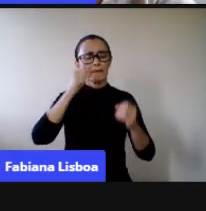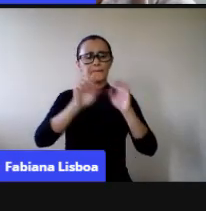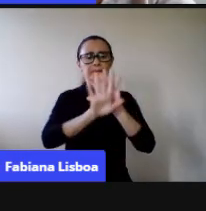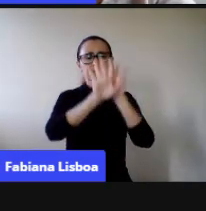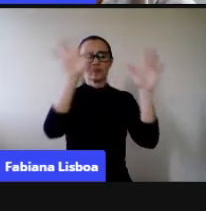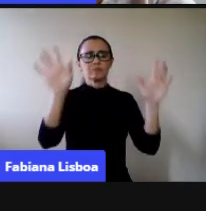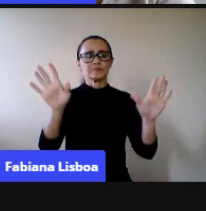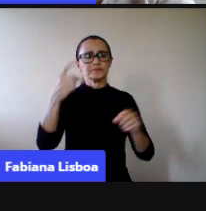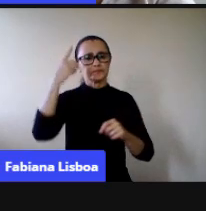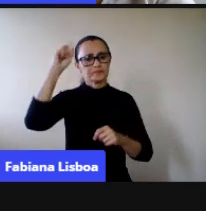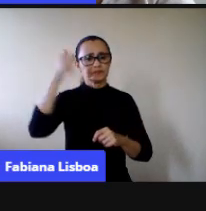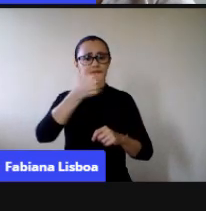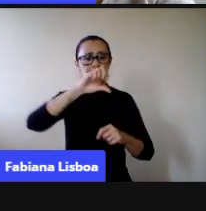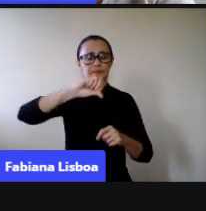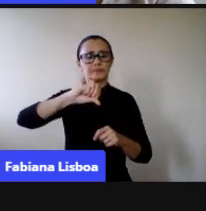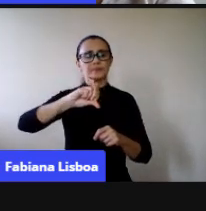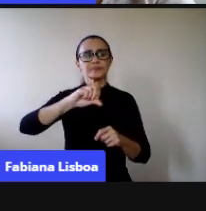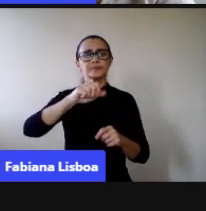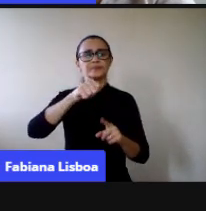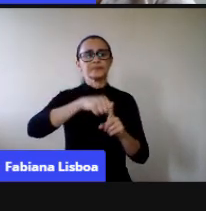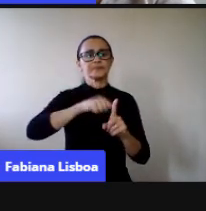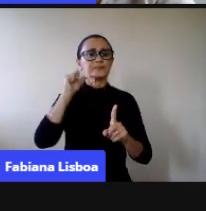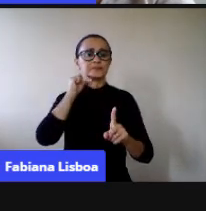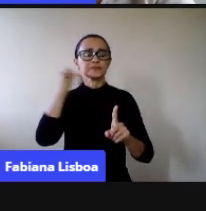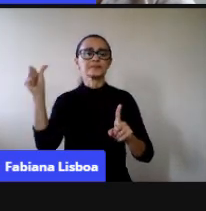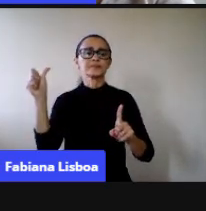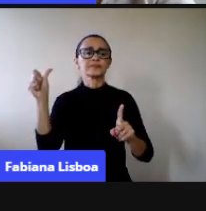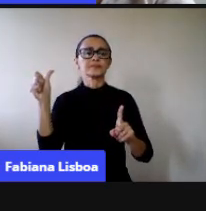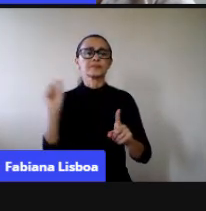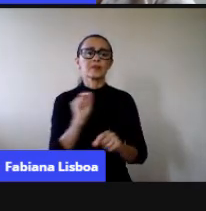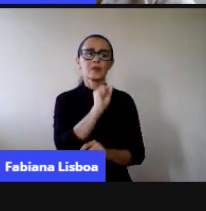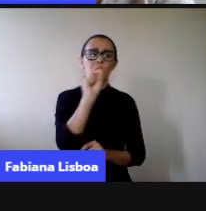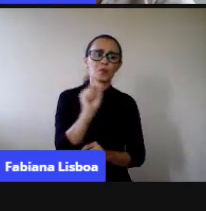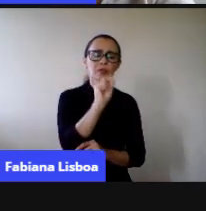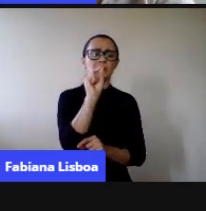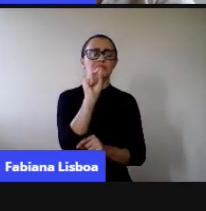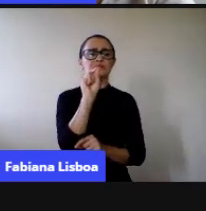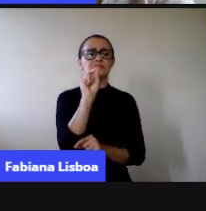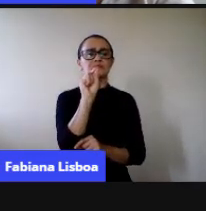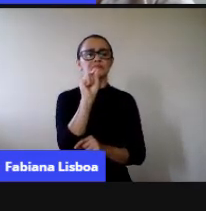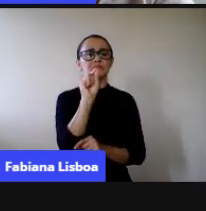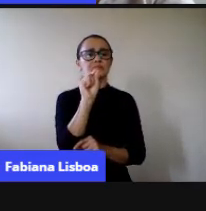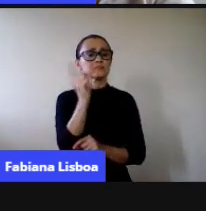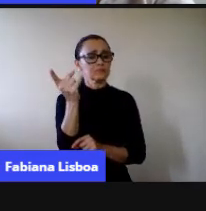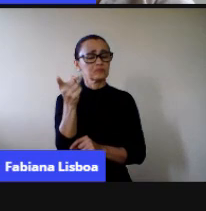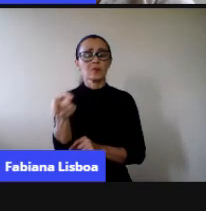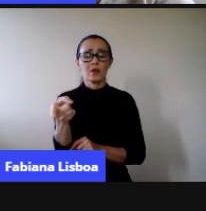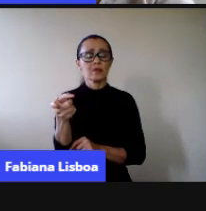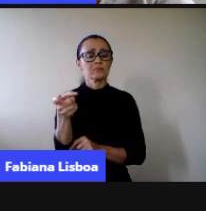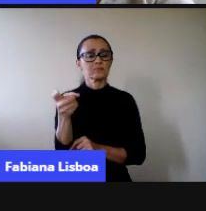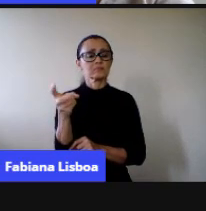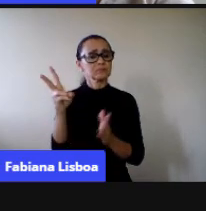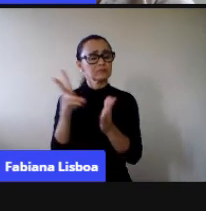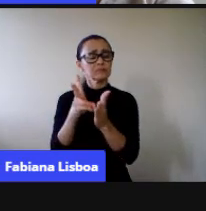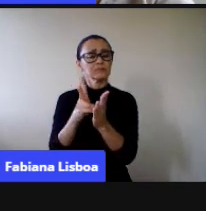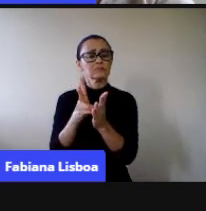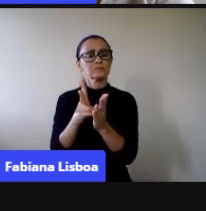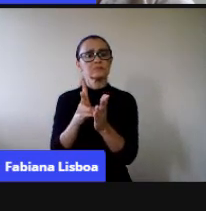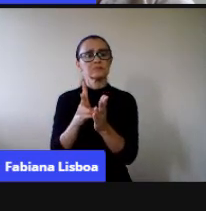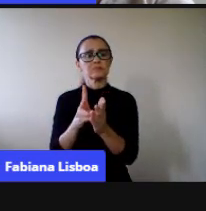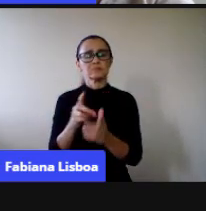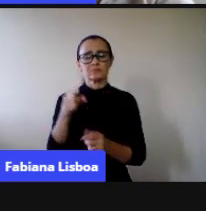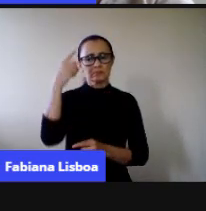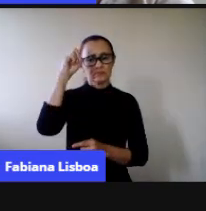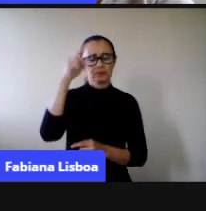no dia 19 de abril, nós comemoramos o Dia do Índio, né? Mas essa data, ela foi criada